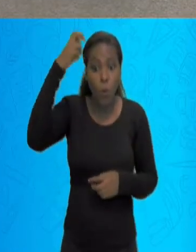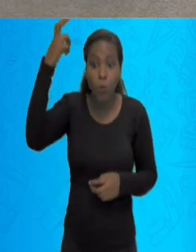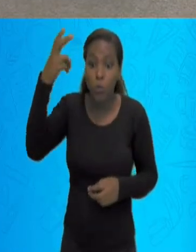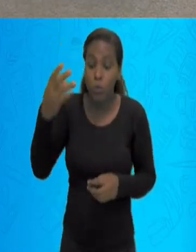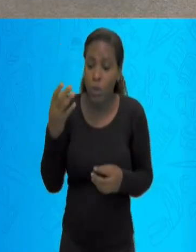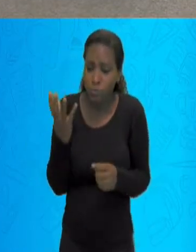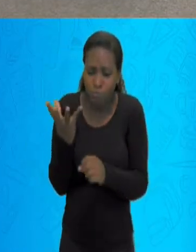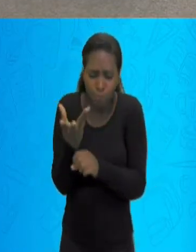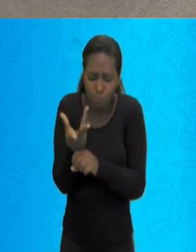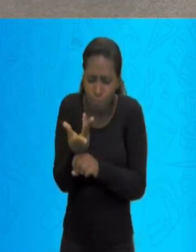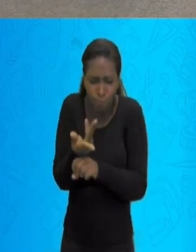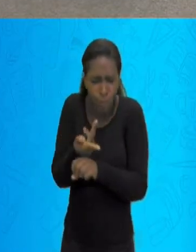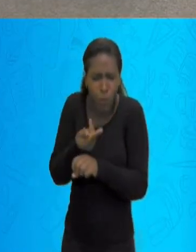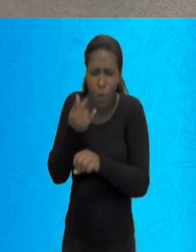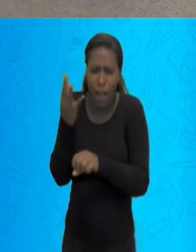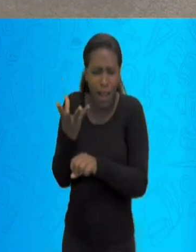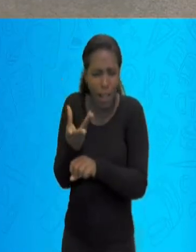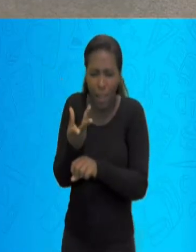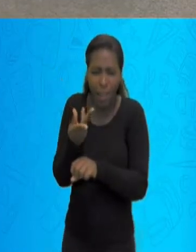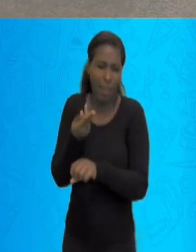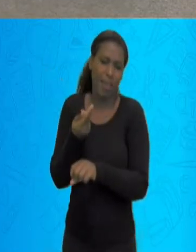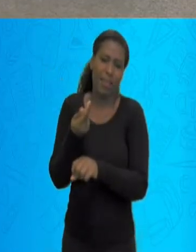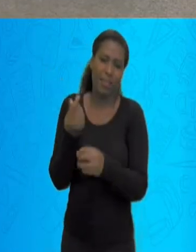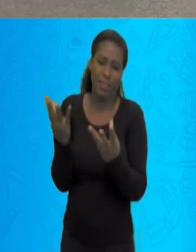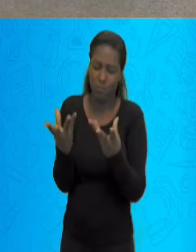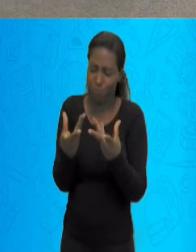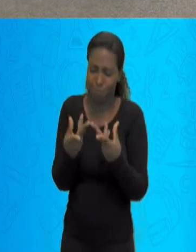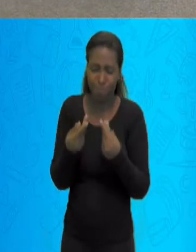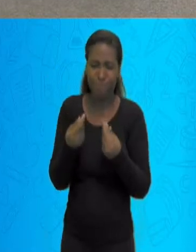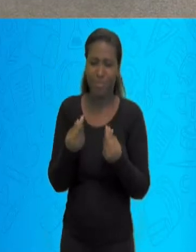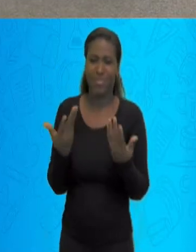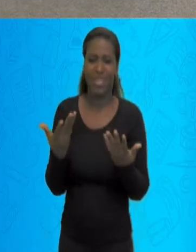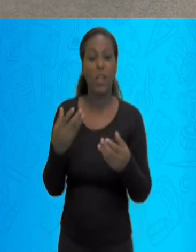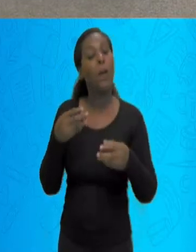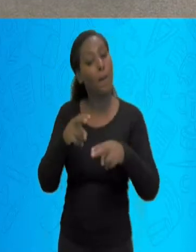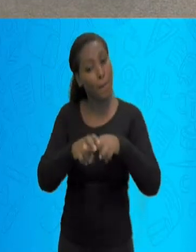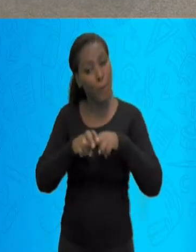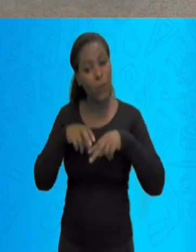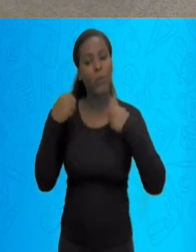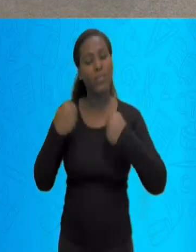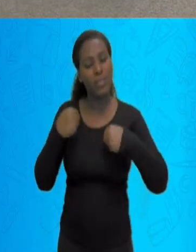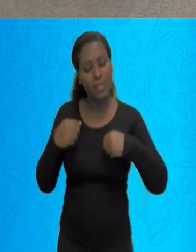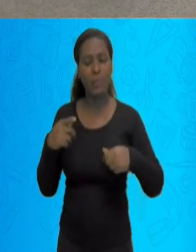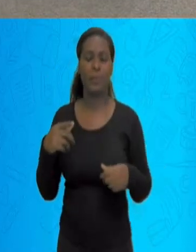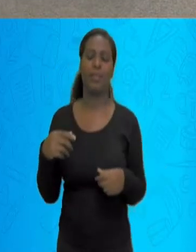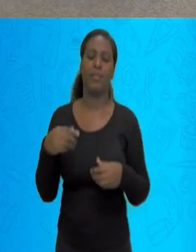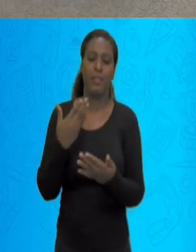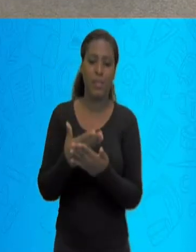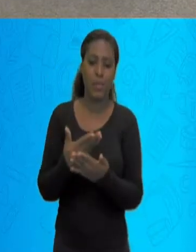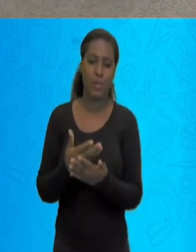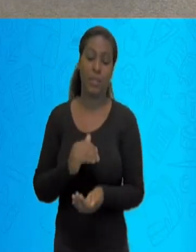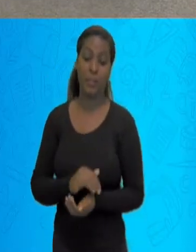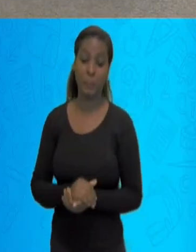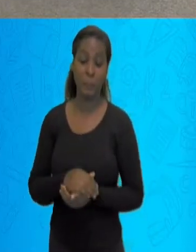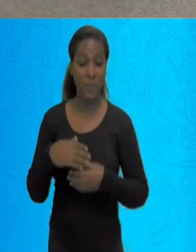hoje. Então, você sabia que o folclore tem uma data? O Dia do Folclore é